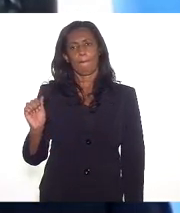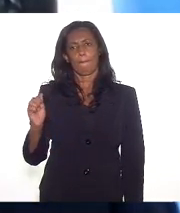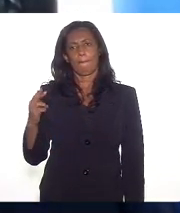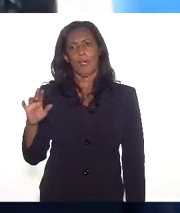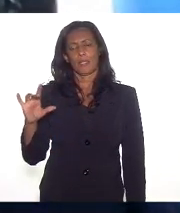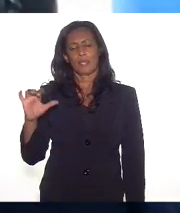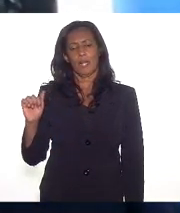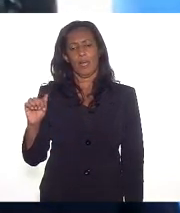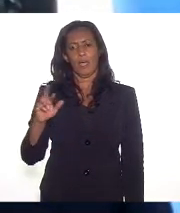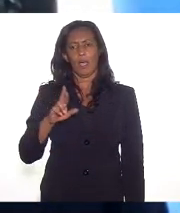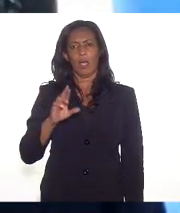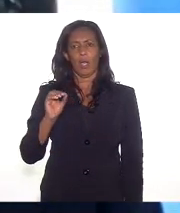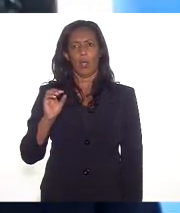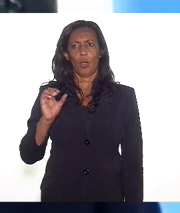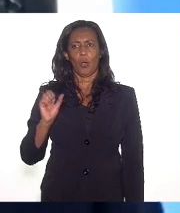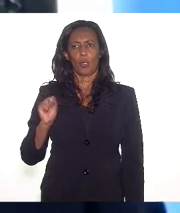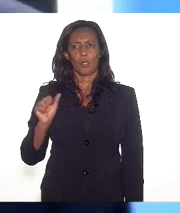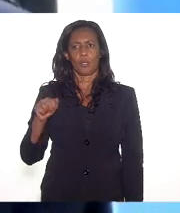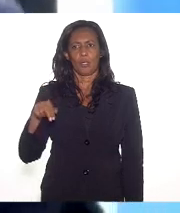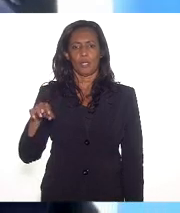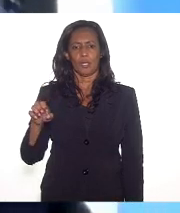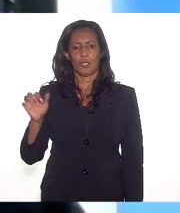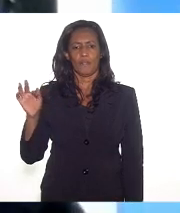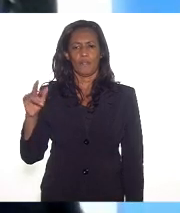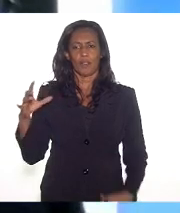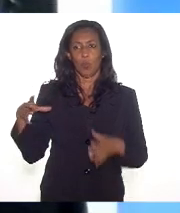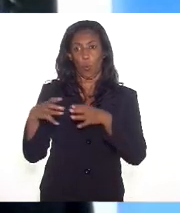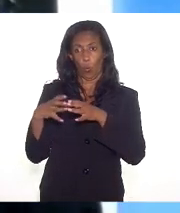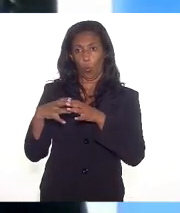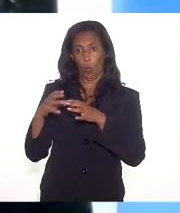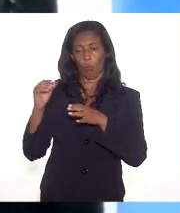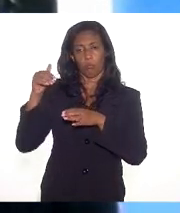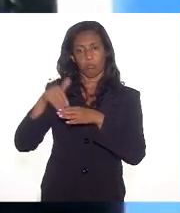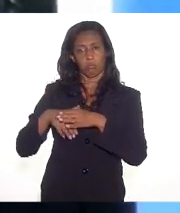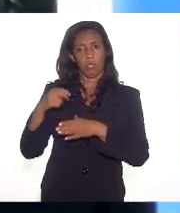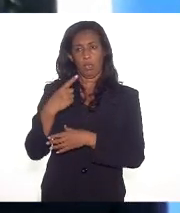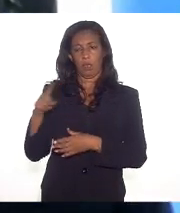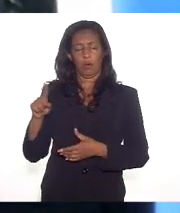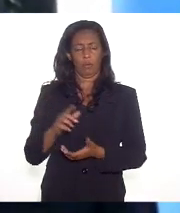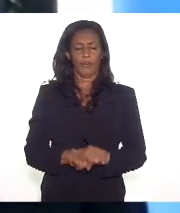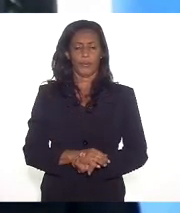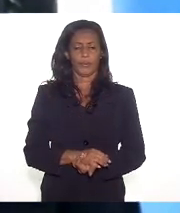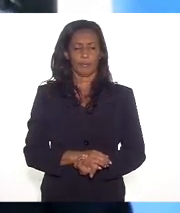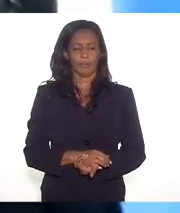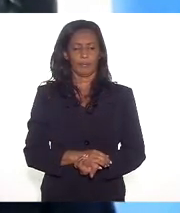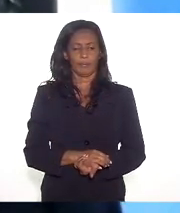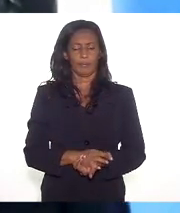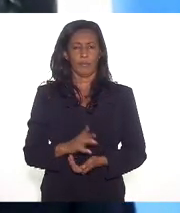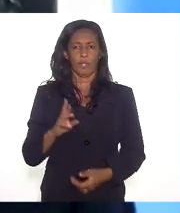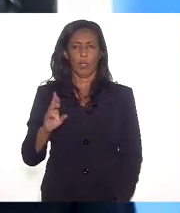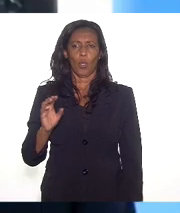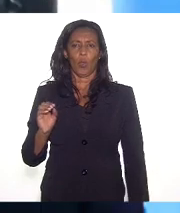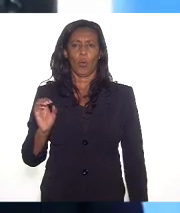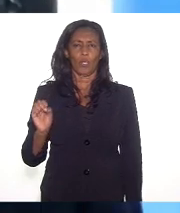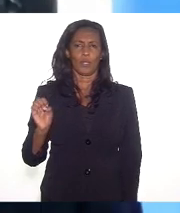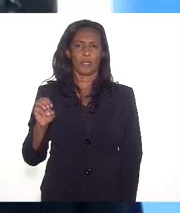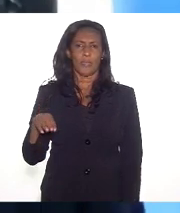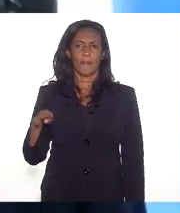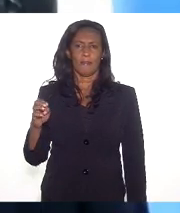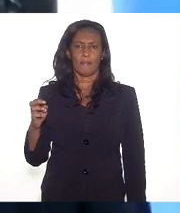Deputada Rosane Félix. Votou não no grupo, a deputada Rosane Félix. Deputado Rosenberg Reis.